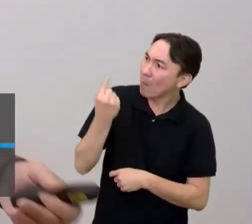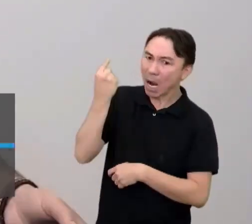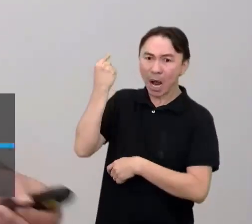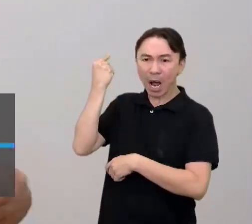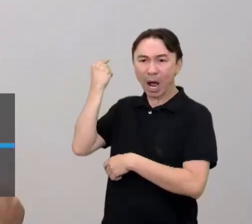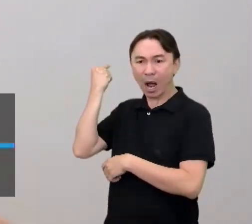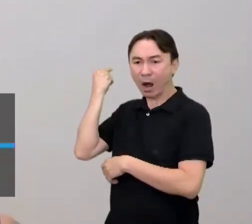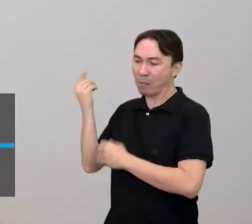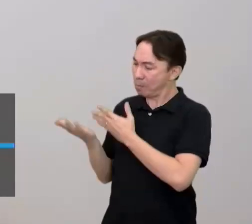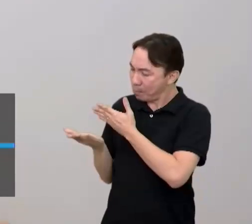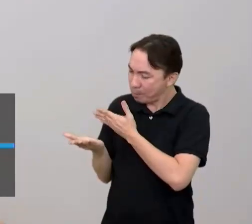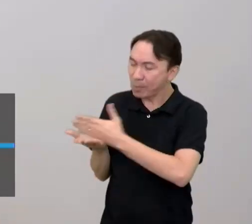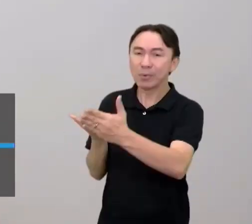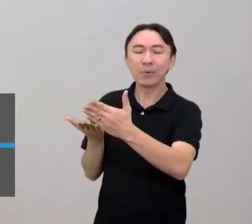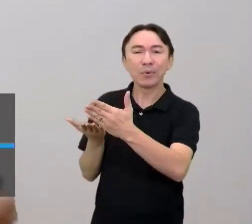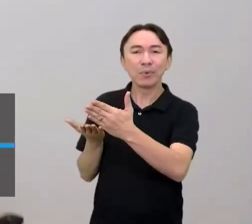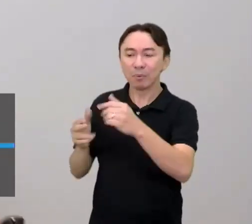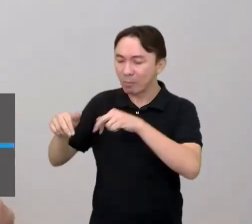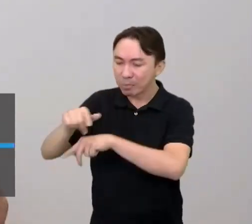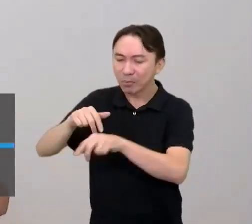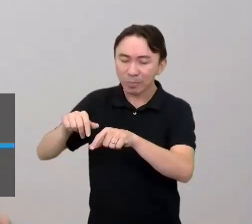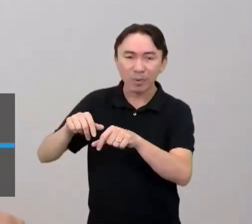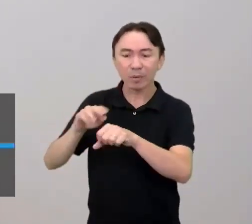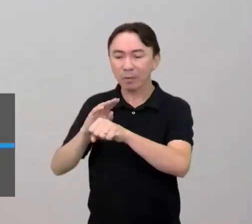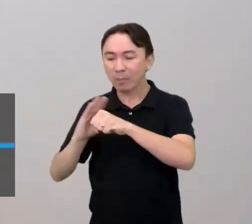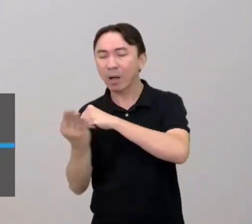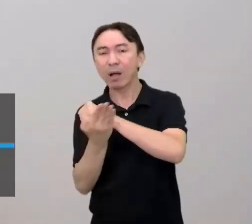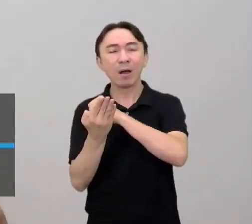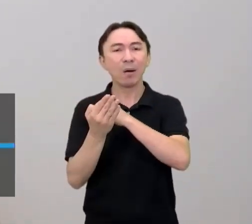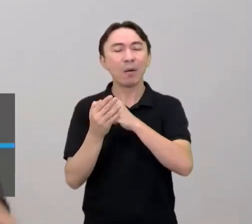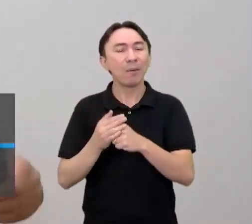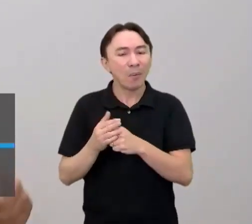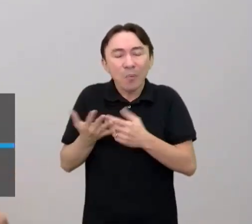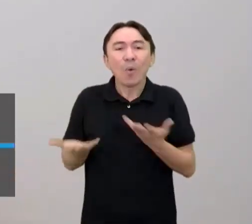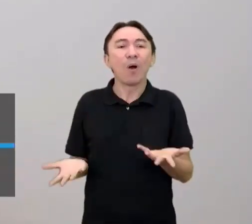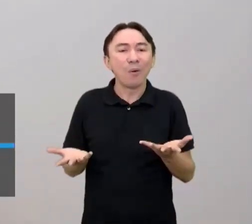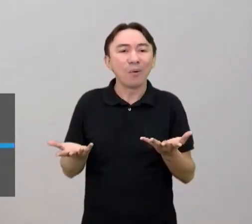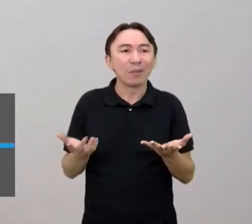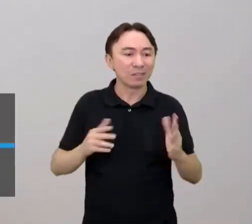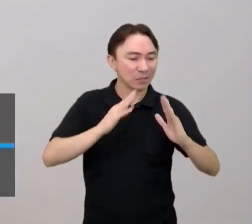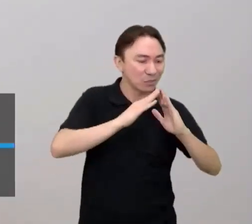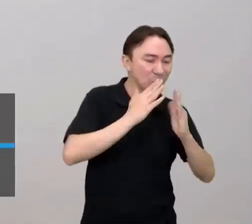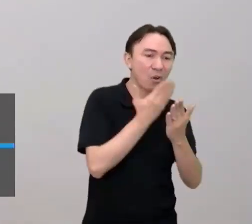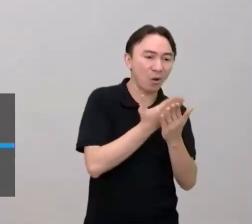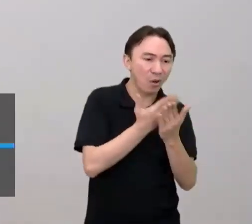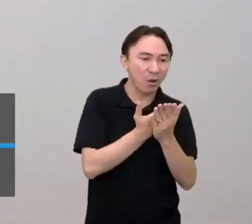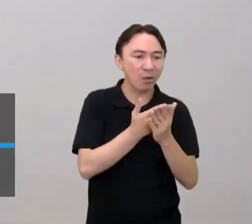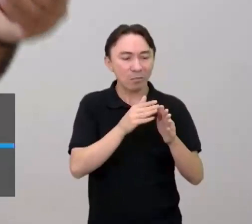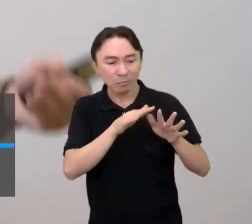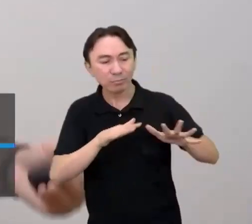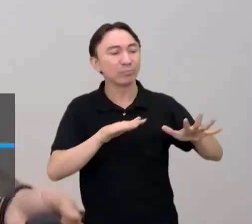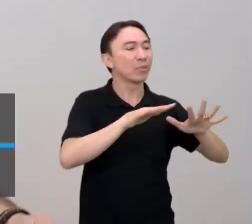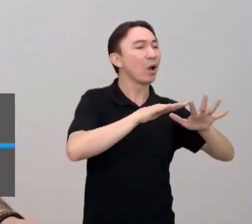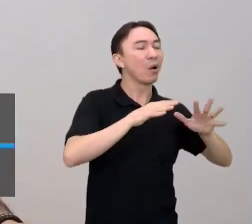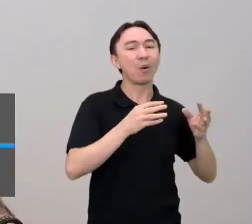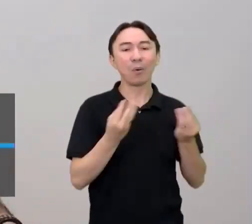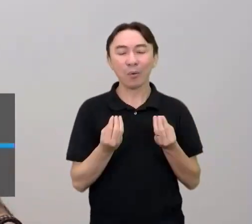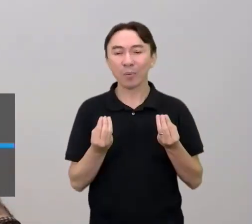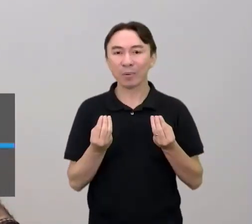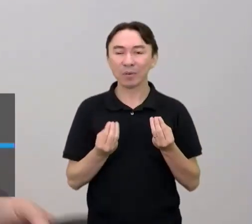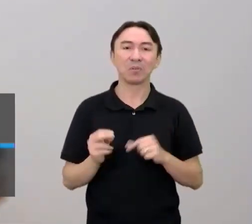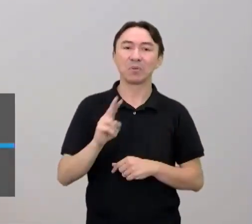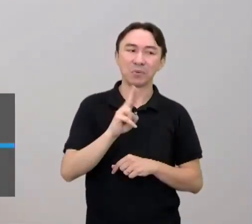da comunidade onde ele habita, do bairro onde ele mora, do entorno da escola. Aquilo não tem um nome